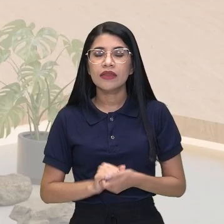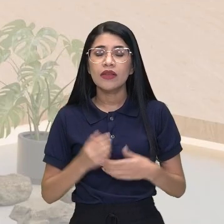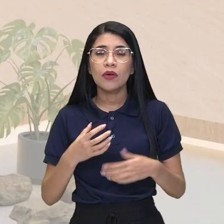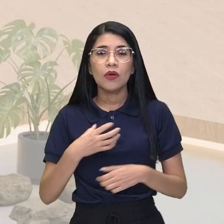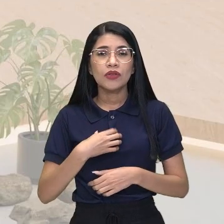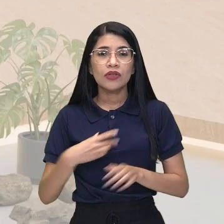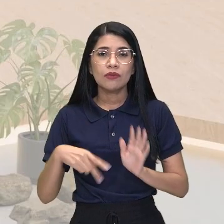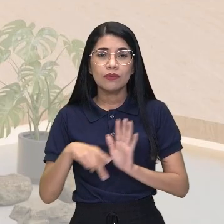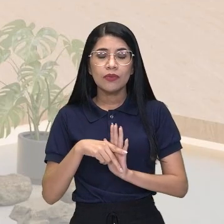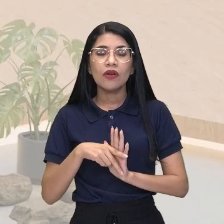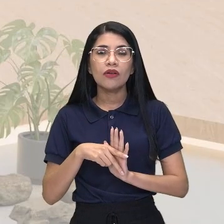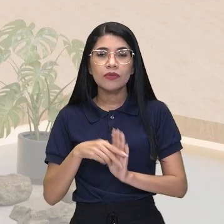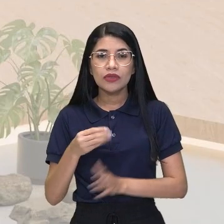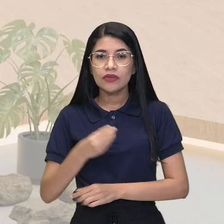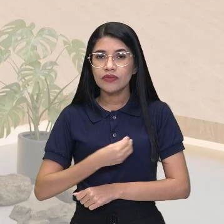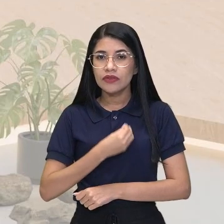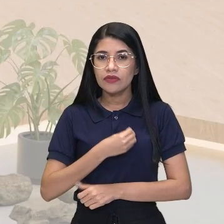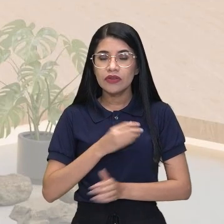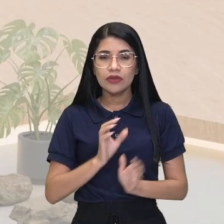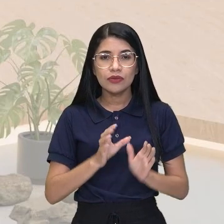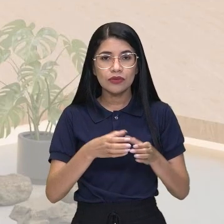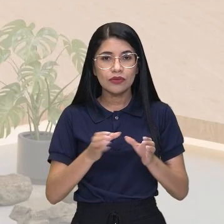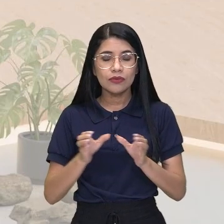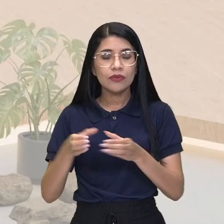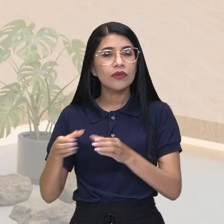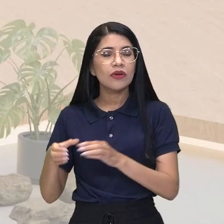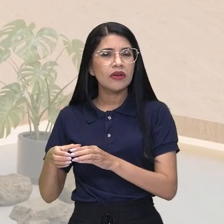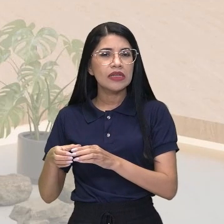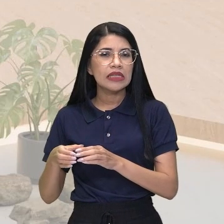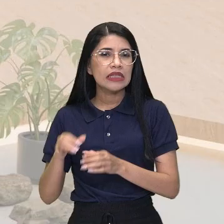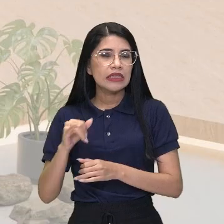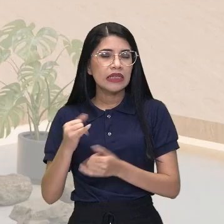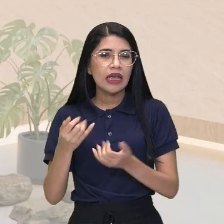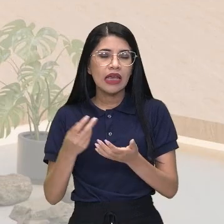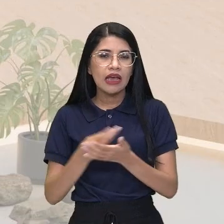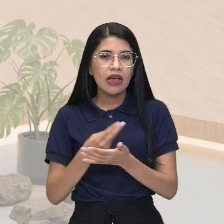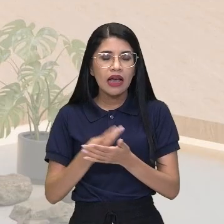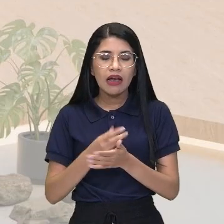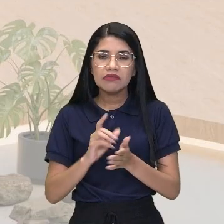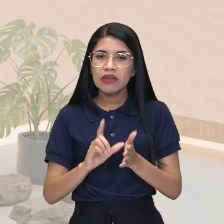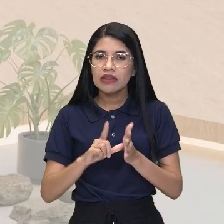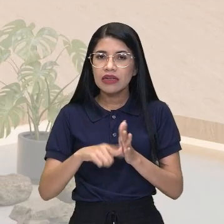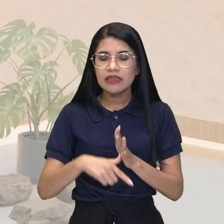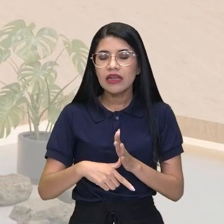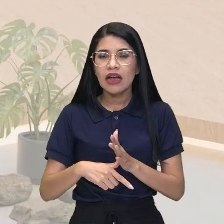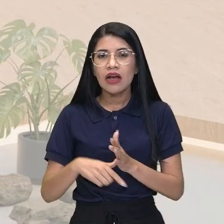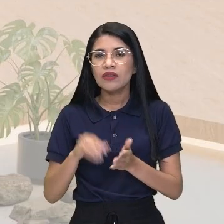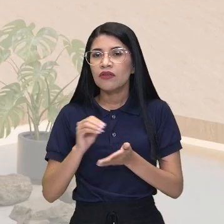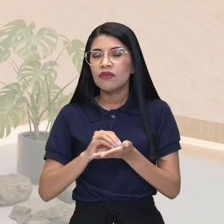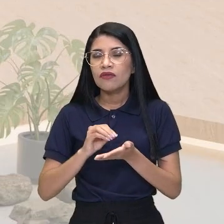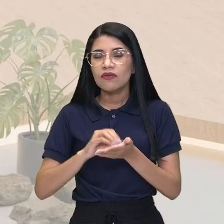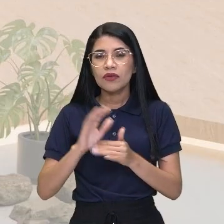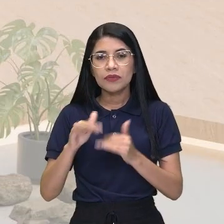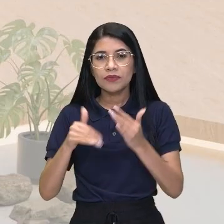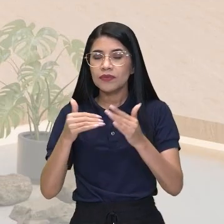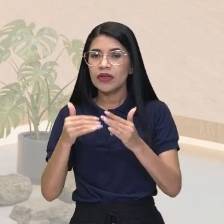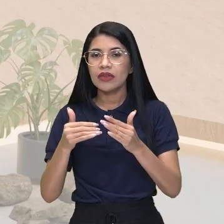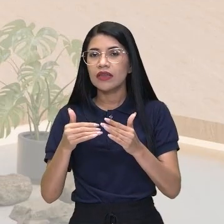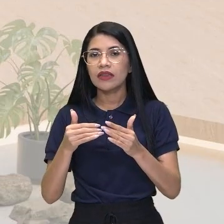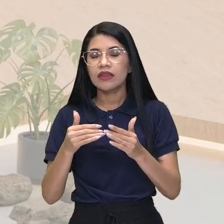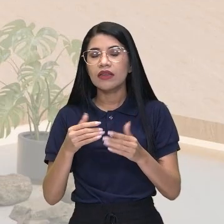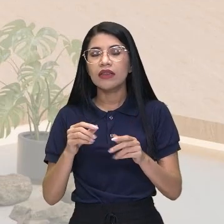desse povo é uma forma errada, é atrasada, né? Não é desenvolvida, porque essa é uma questão que se